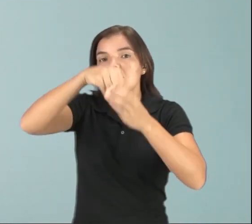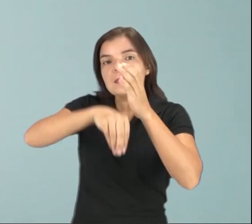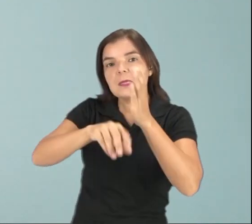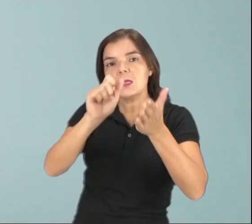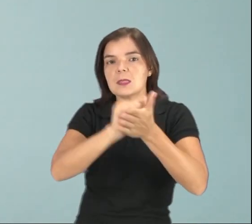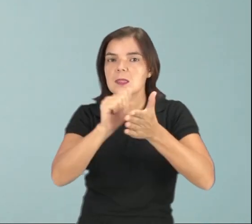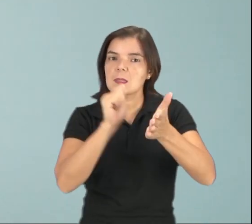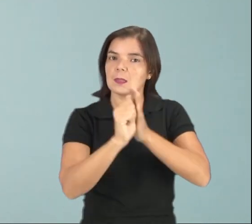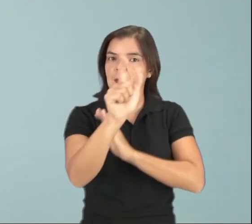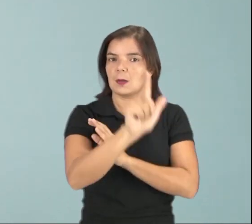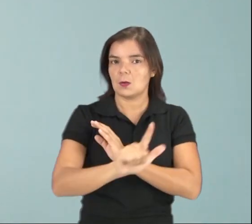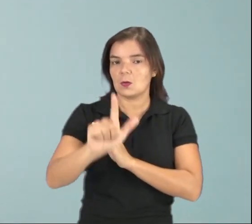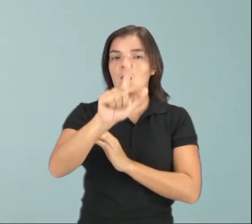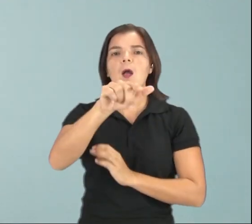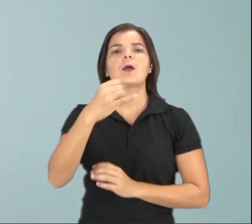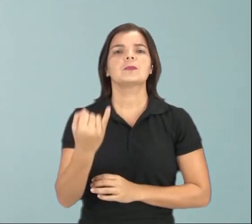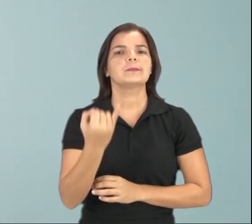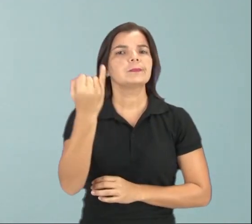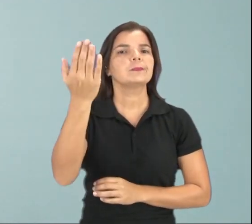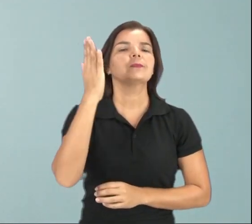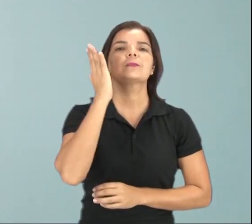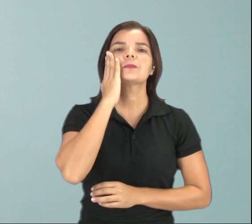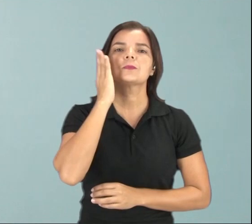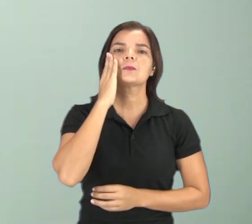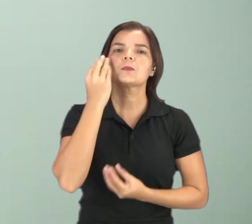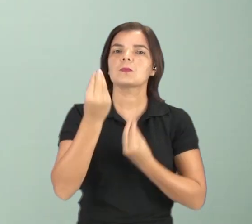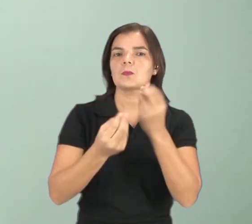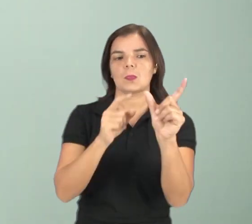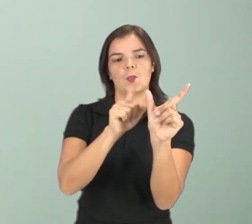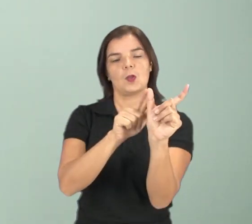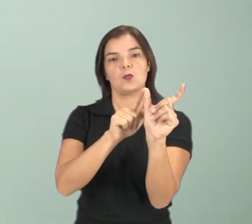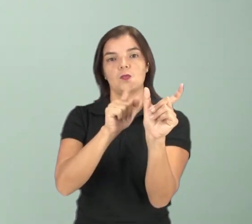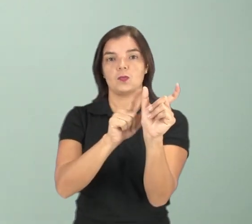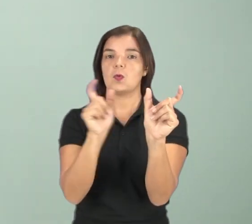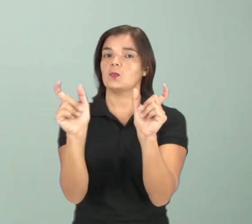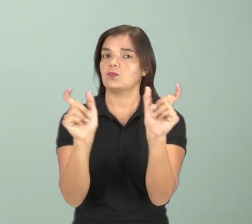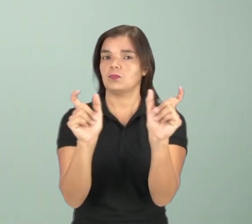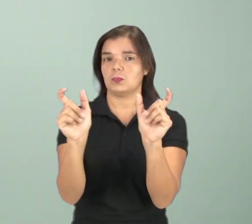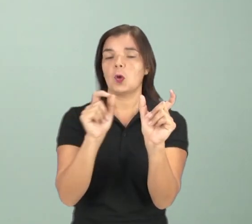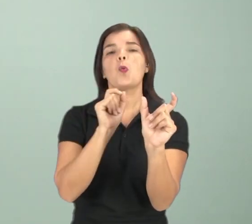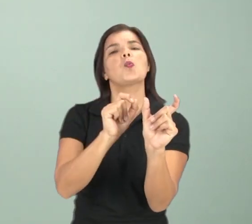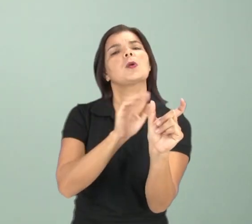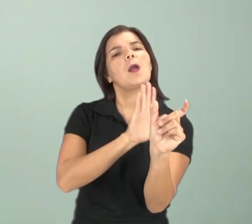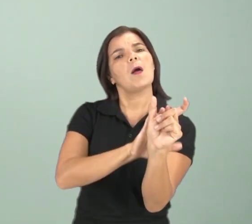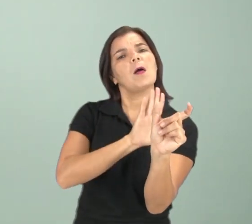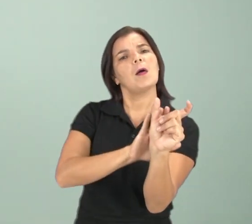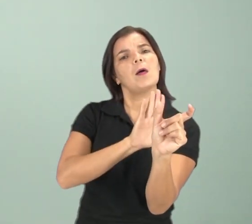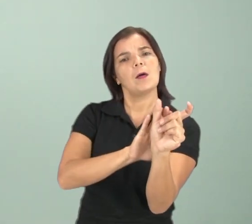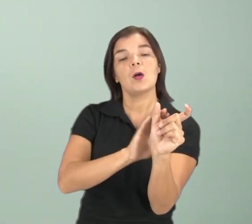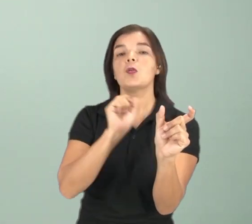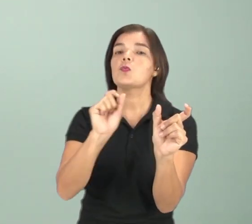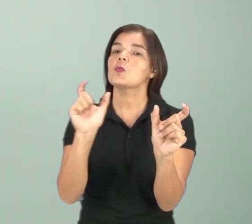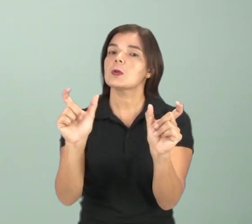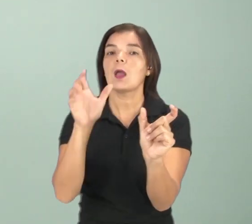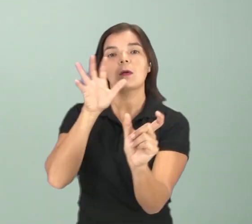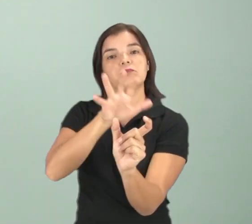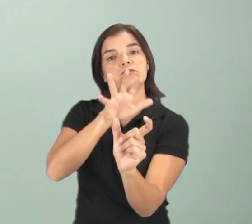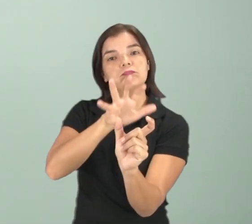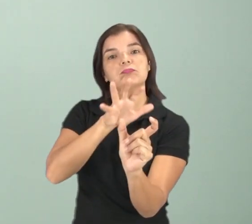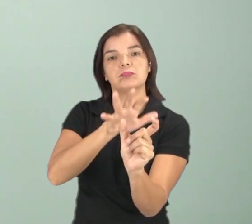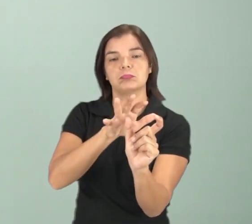é importante que a gente compreenda esses dois termos, o que é denotação e o que é